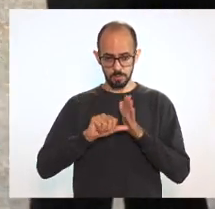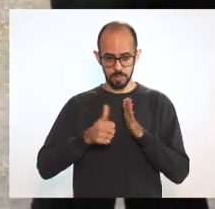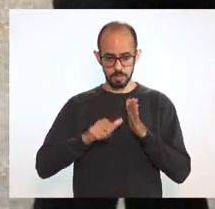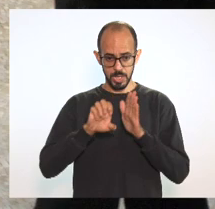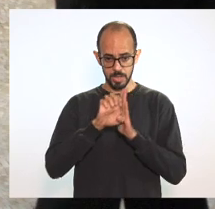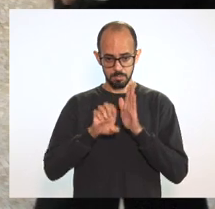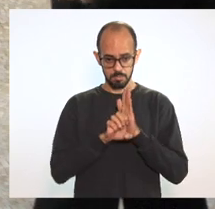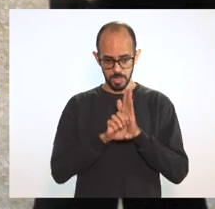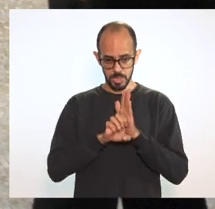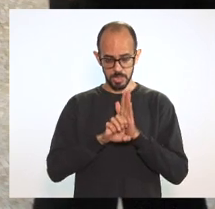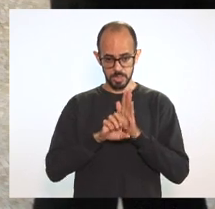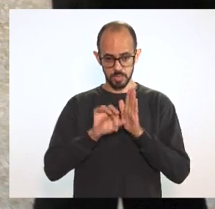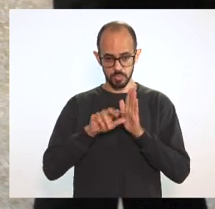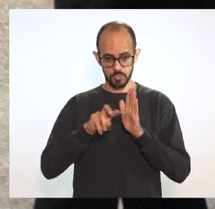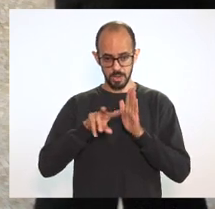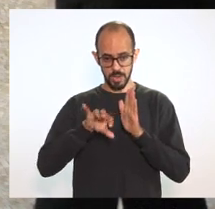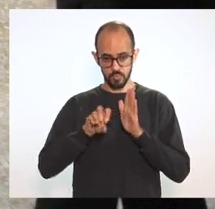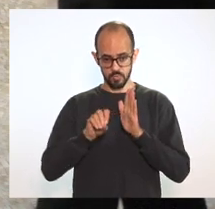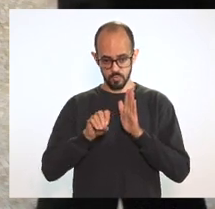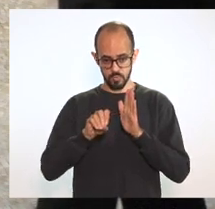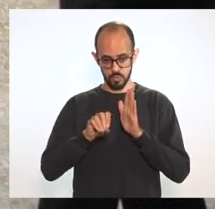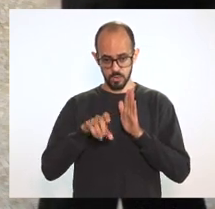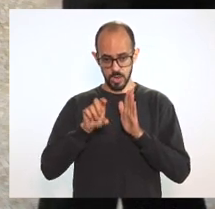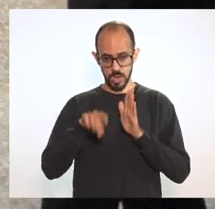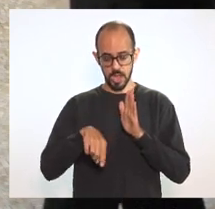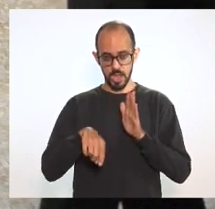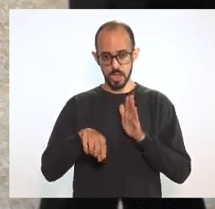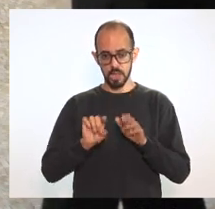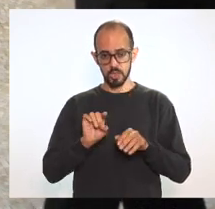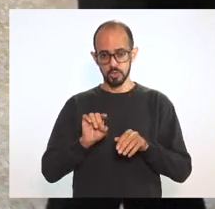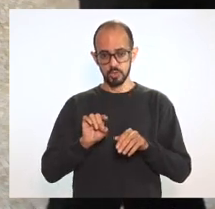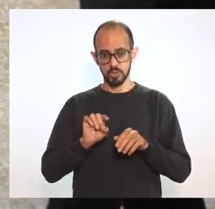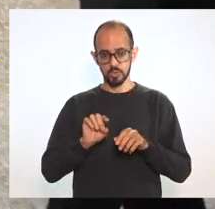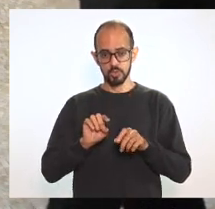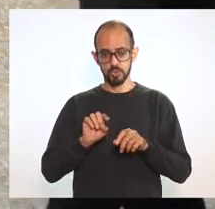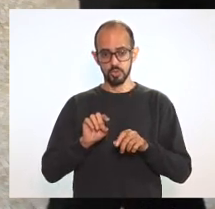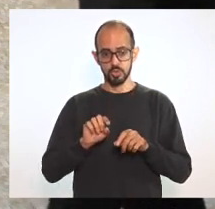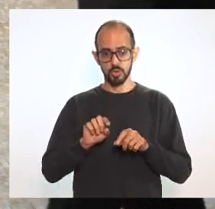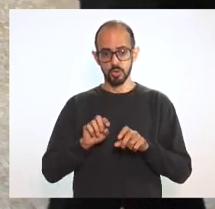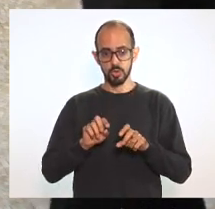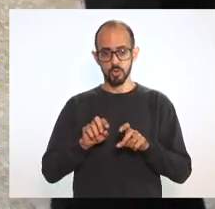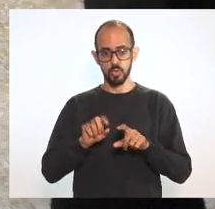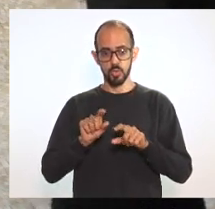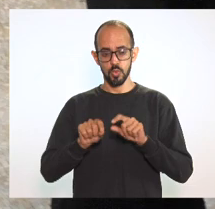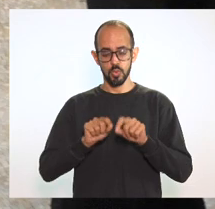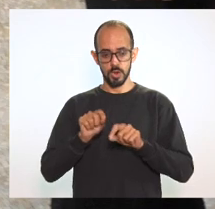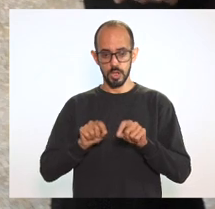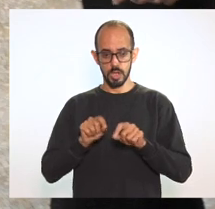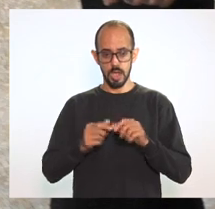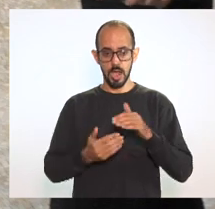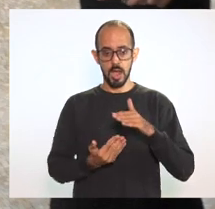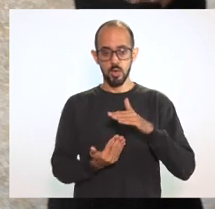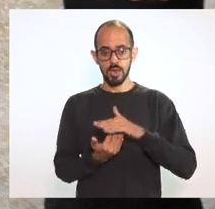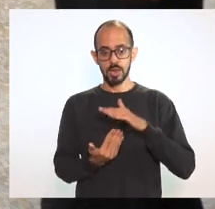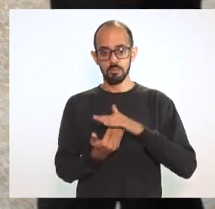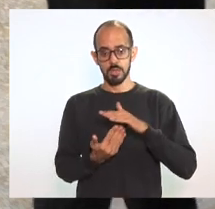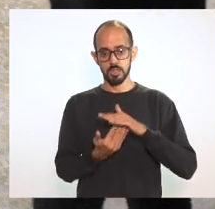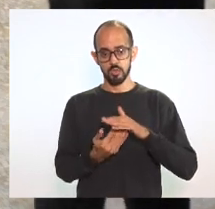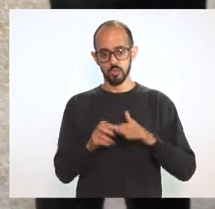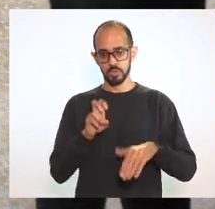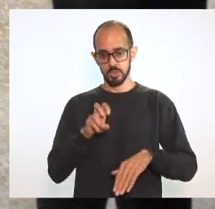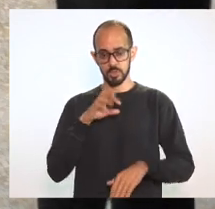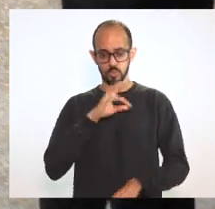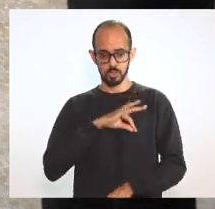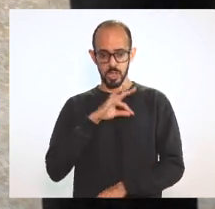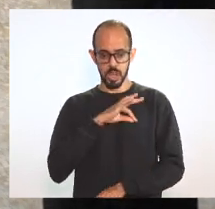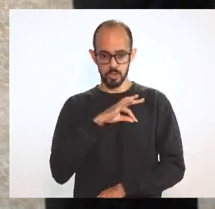Flávio Serafini, da bancada do PSOL, trata sobre a questão da renda per capita e do valor do salário, até o valor limite de 5 salários.